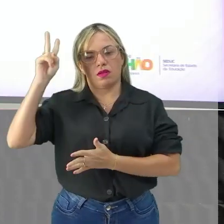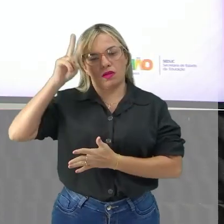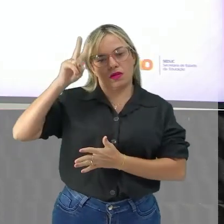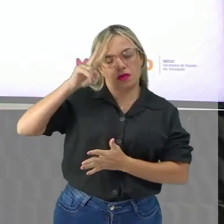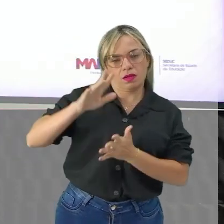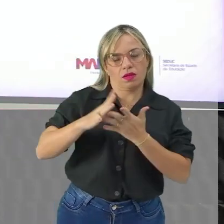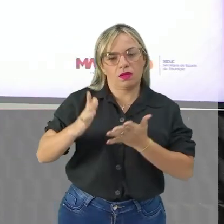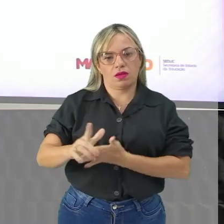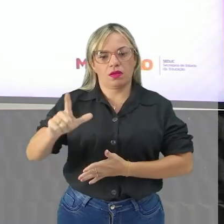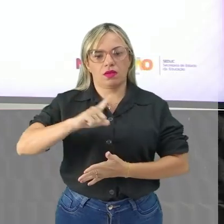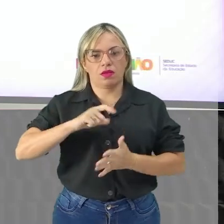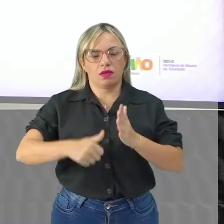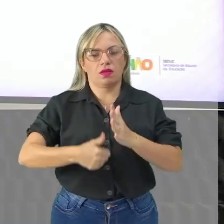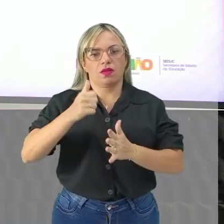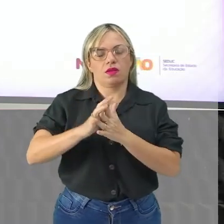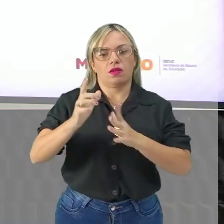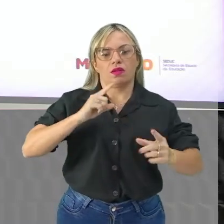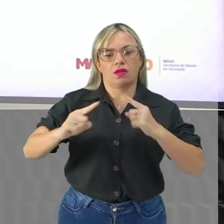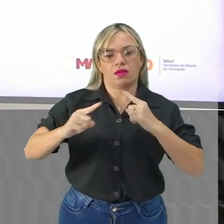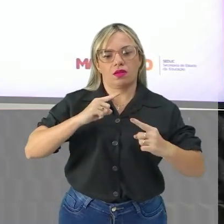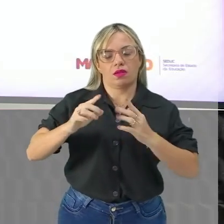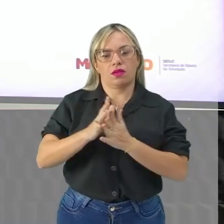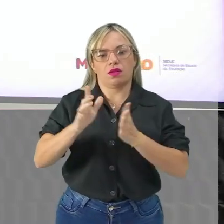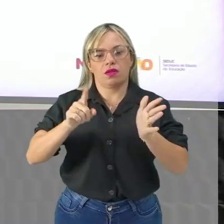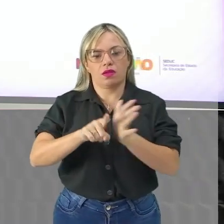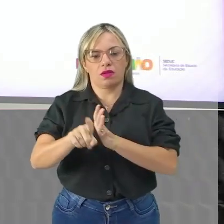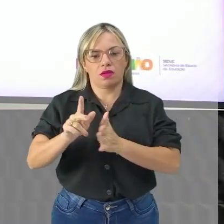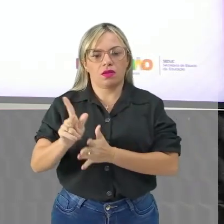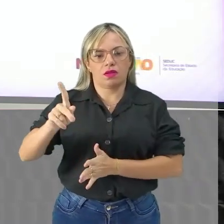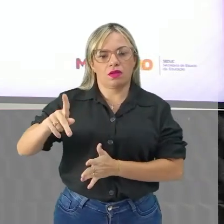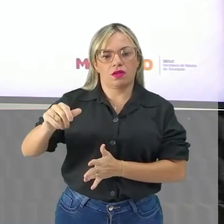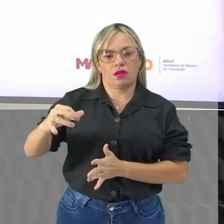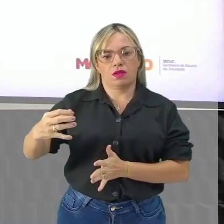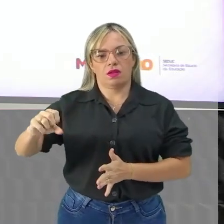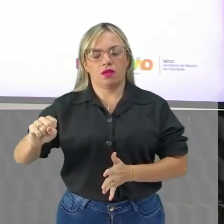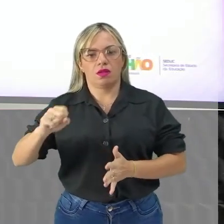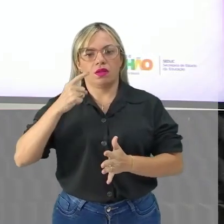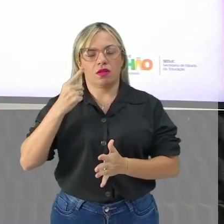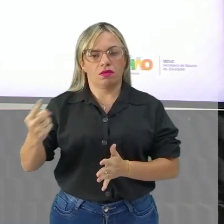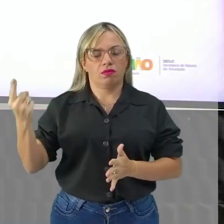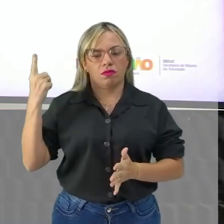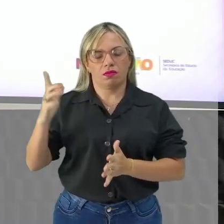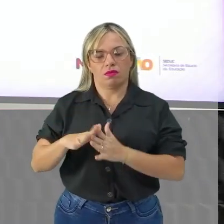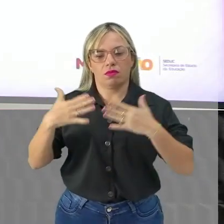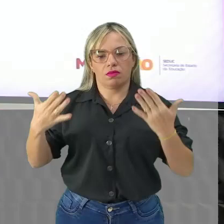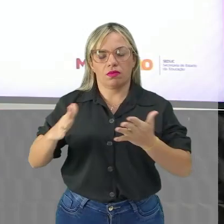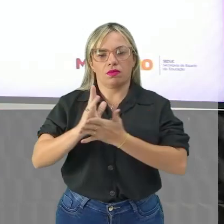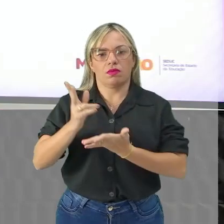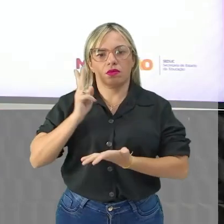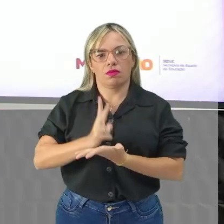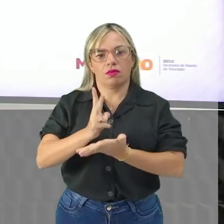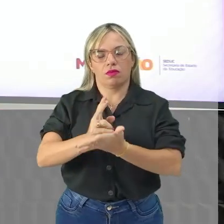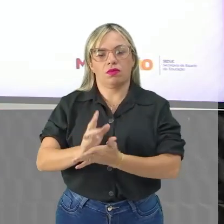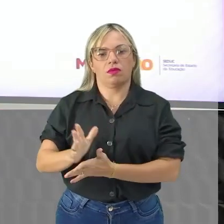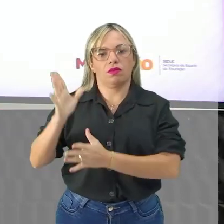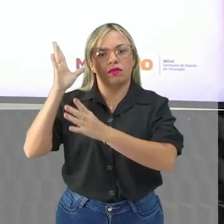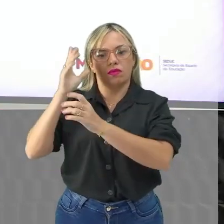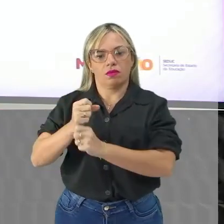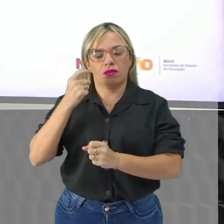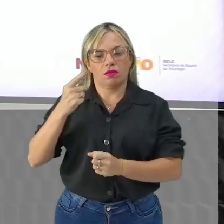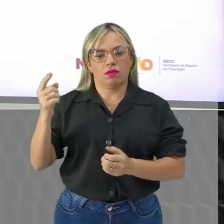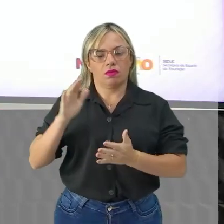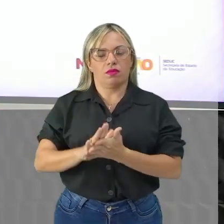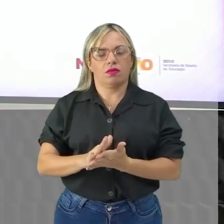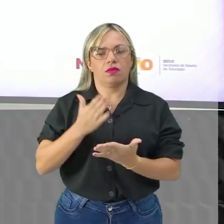aqui, primeiramente, discutido as questões do PAS, né, e é sempre bom também lembrar que esse material